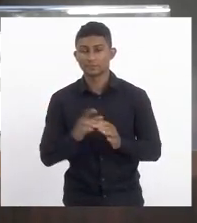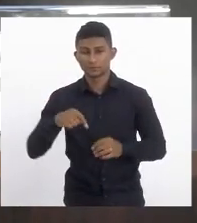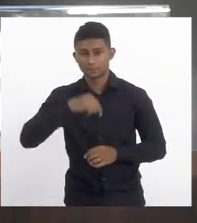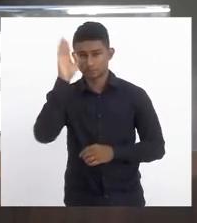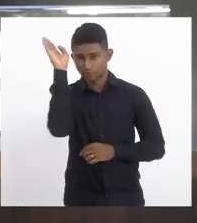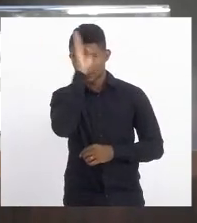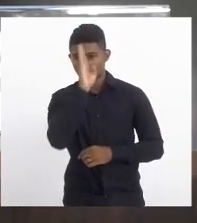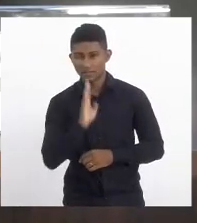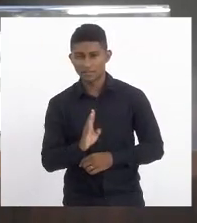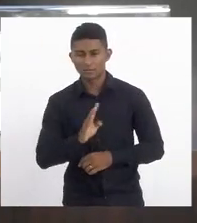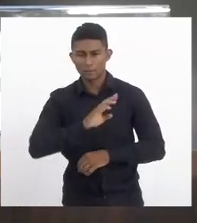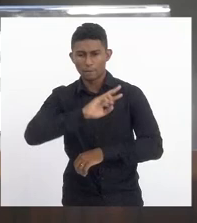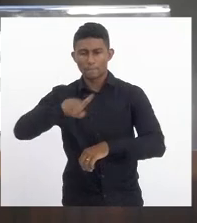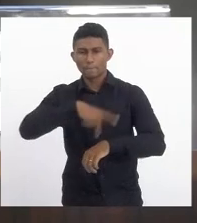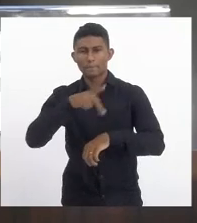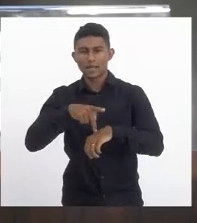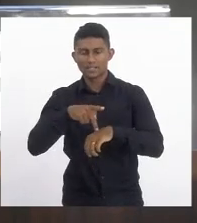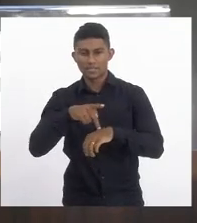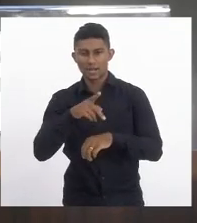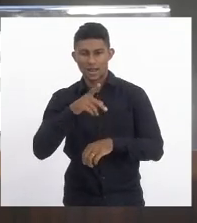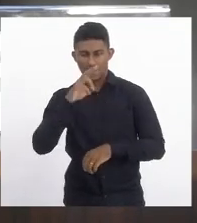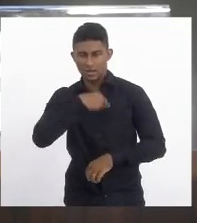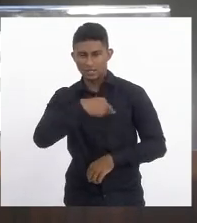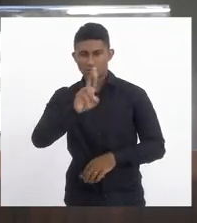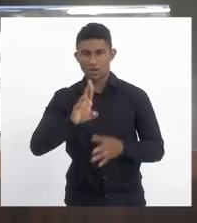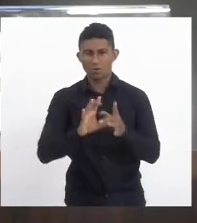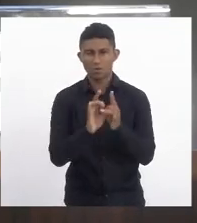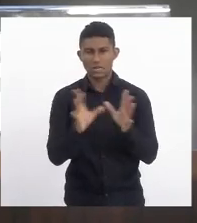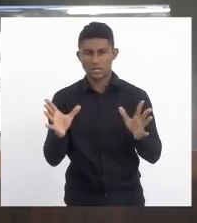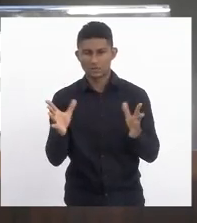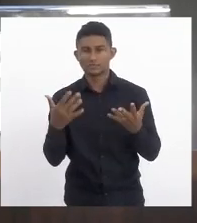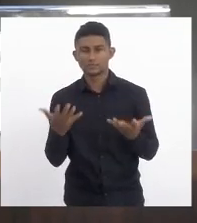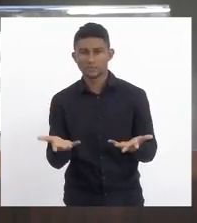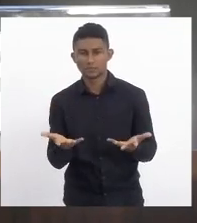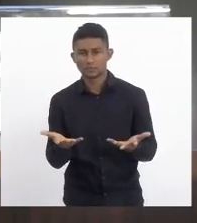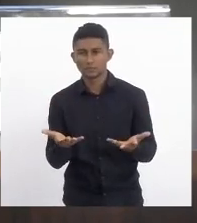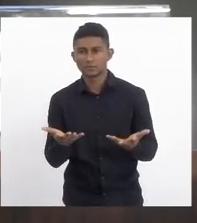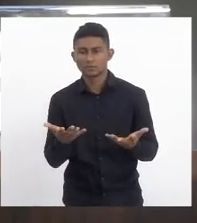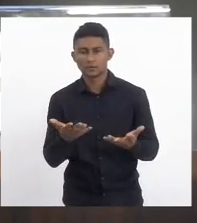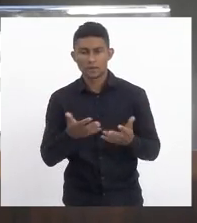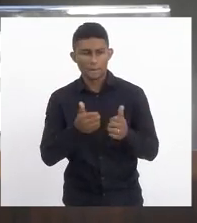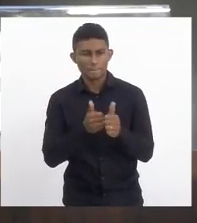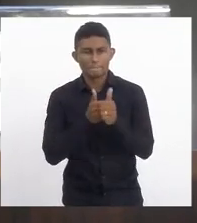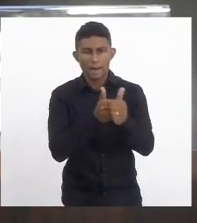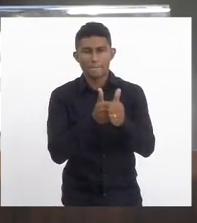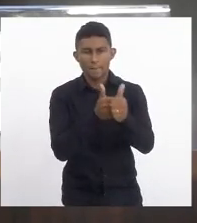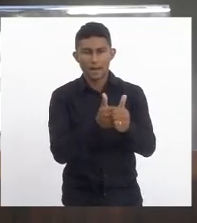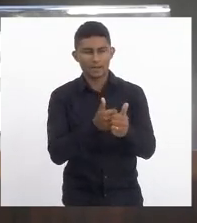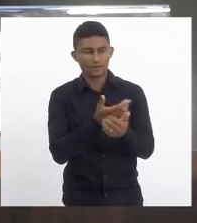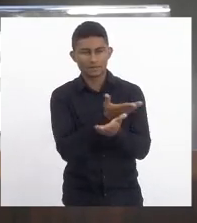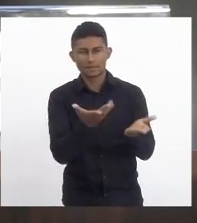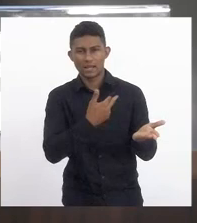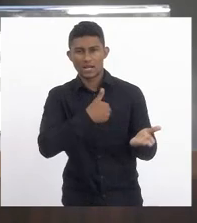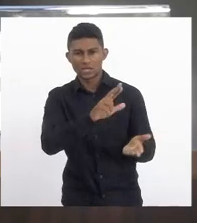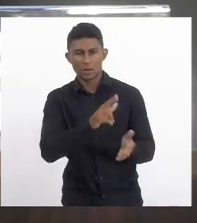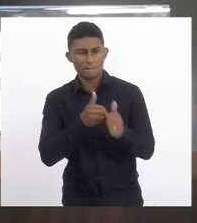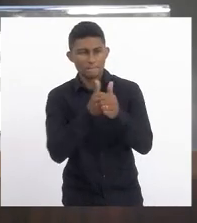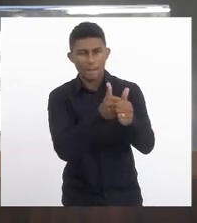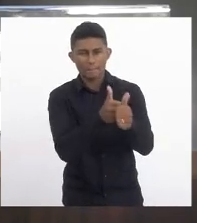país laico e, como tal, devemos lutar contra todo tipo de perseguição e discriminação a qualquer que seja a